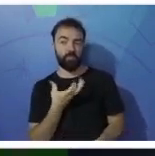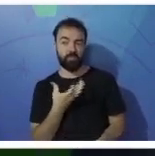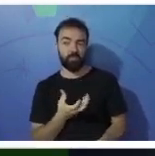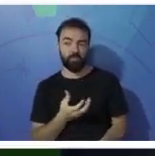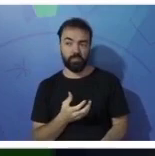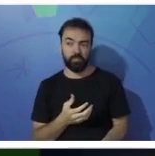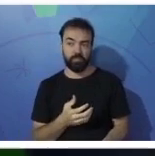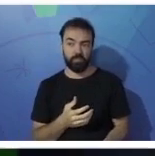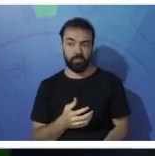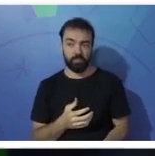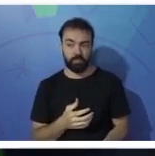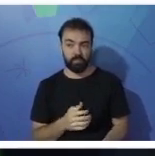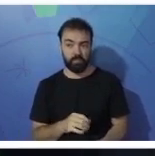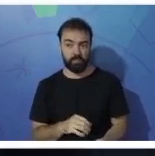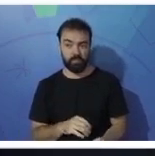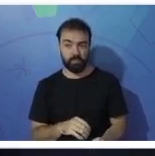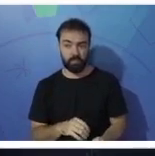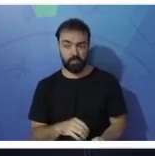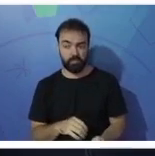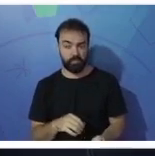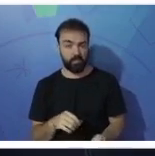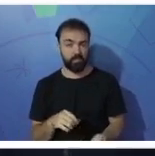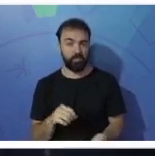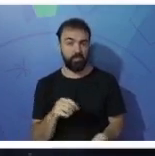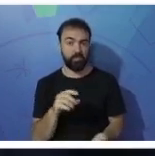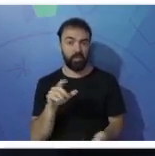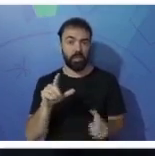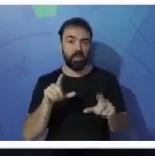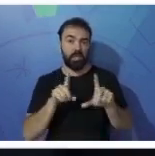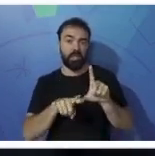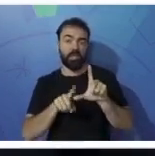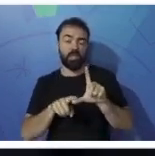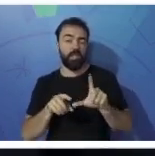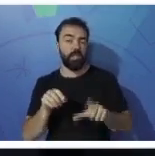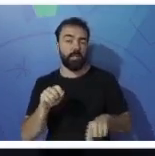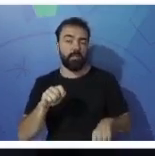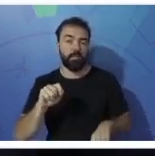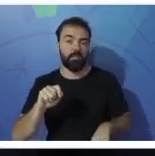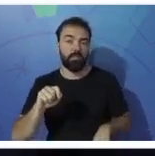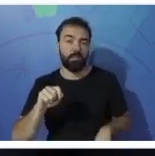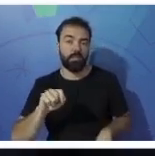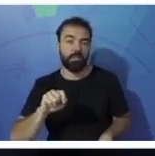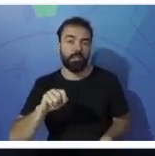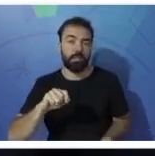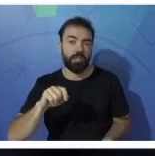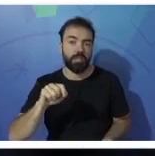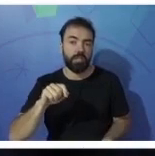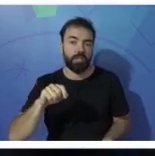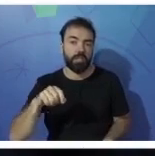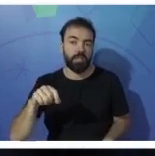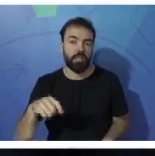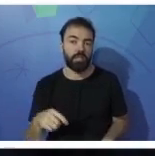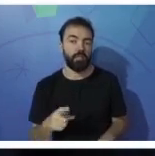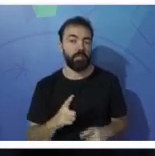Noel tinha uma velha letra trêmula? Ele explicou na cartinha que a letra estava trêmula. Por quê?